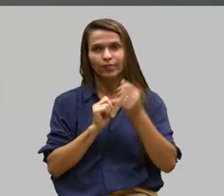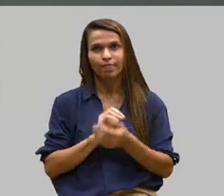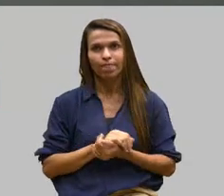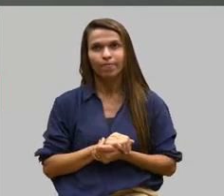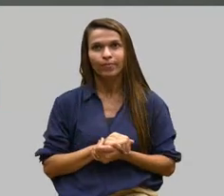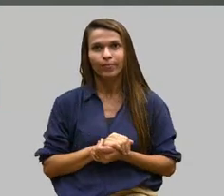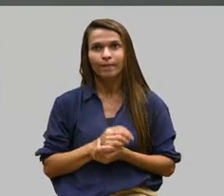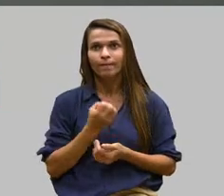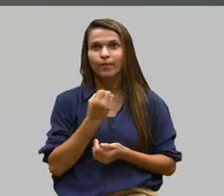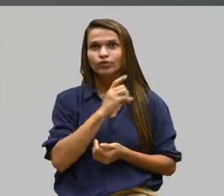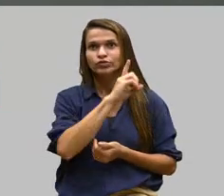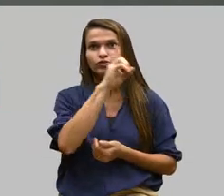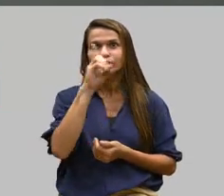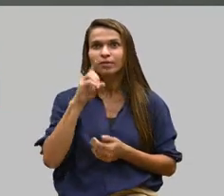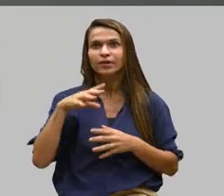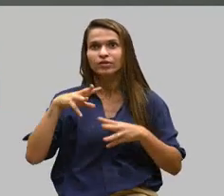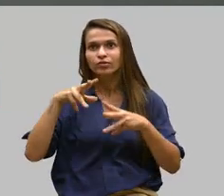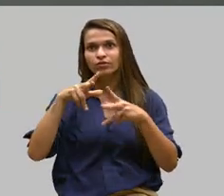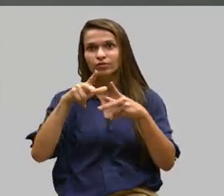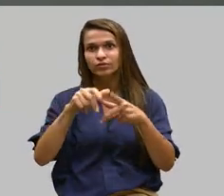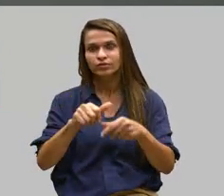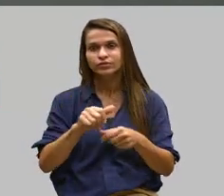Bom dia para todos